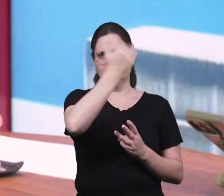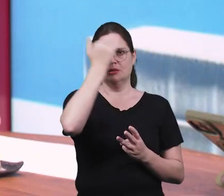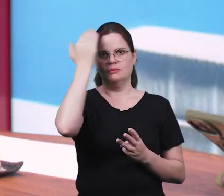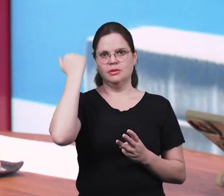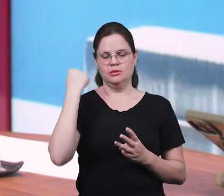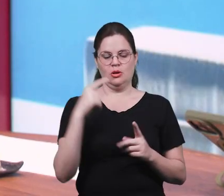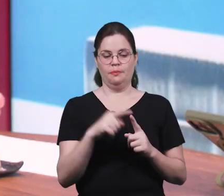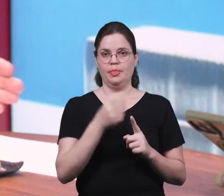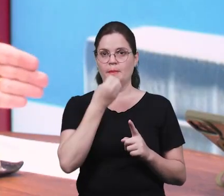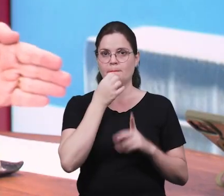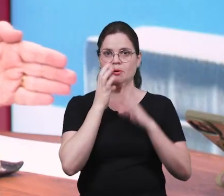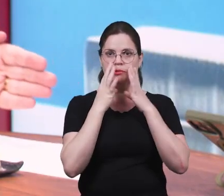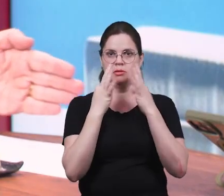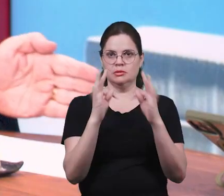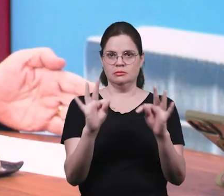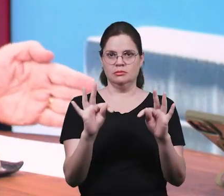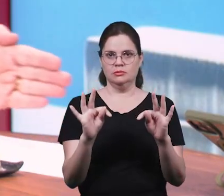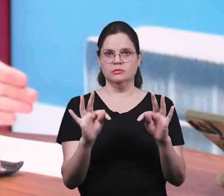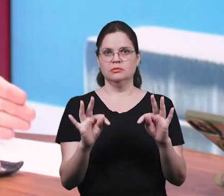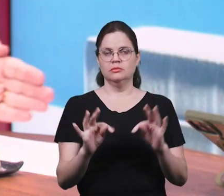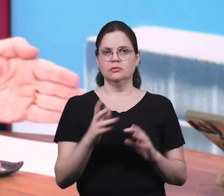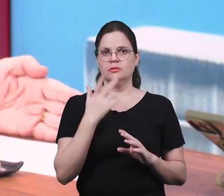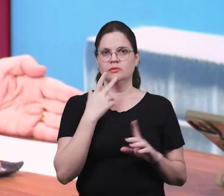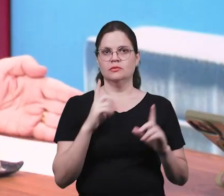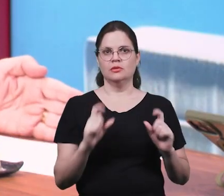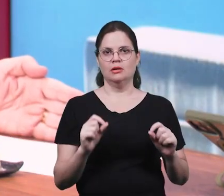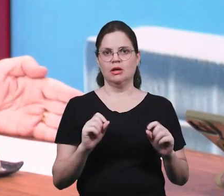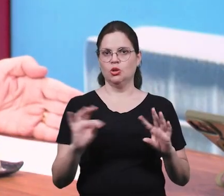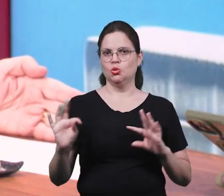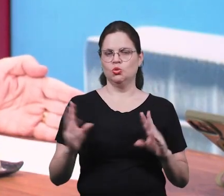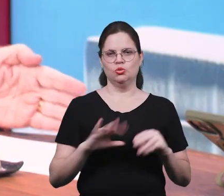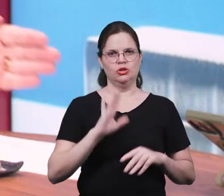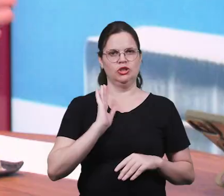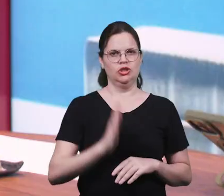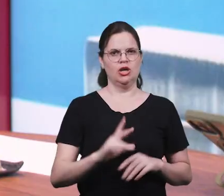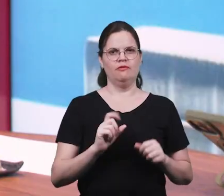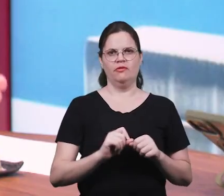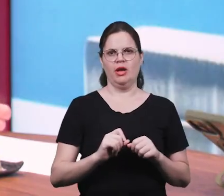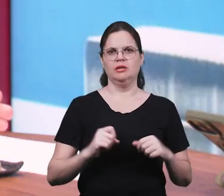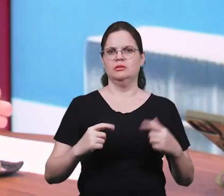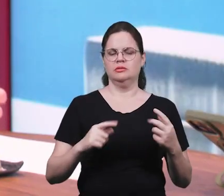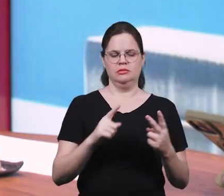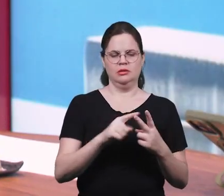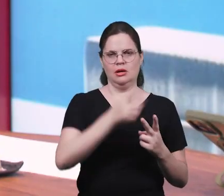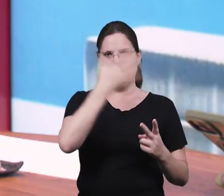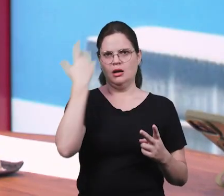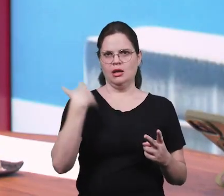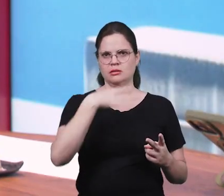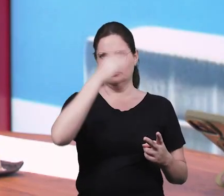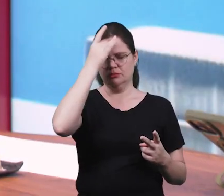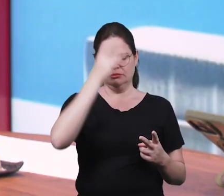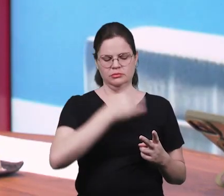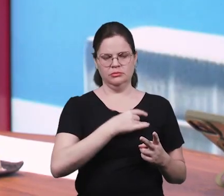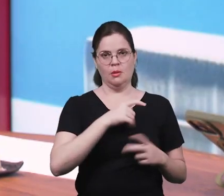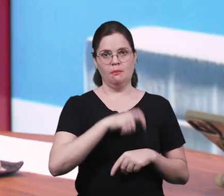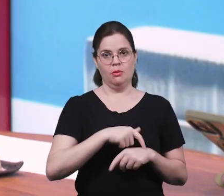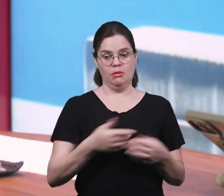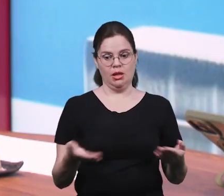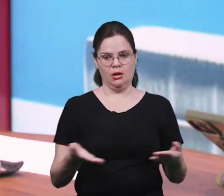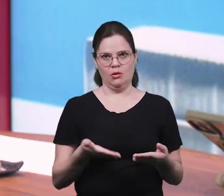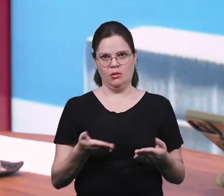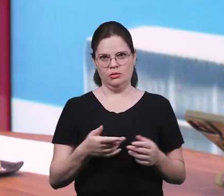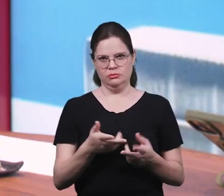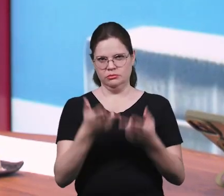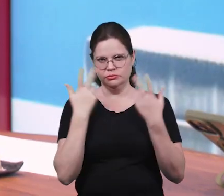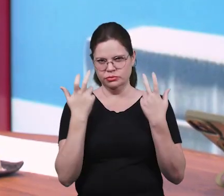Boa reputação fala daquilo que ele fez. Cheio do Espírito, fala do momento, porque eu